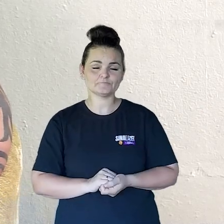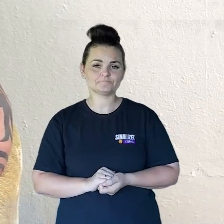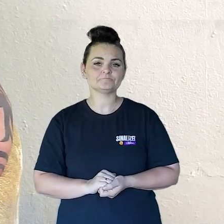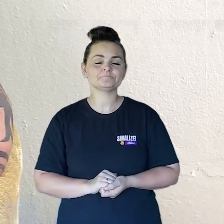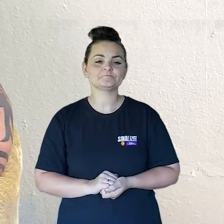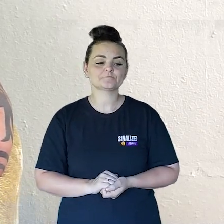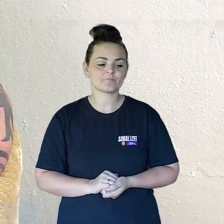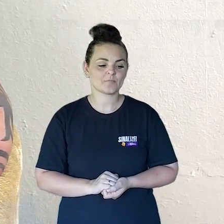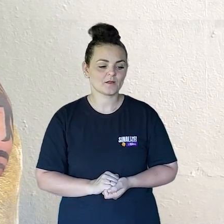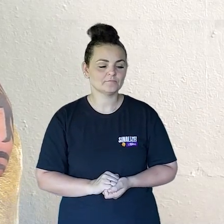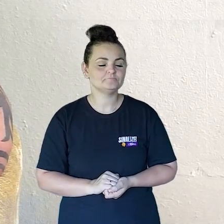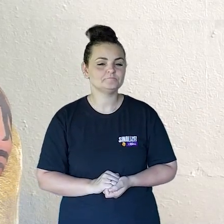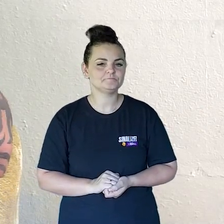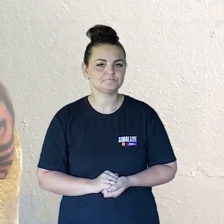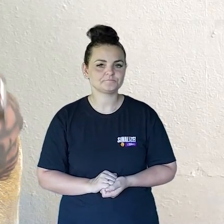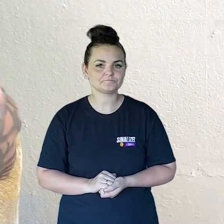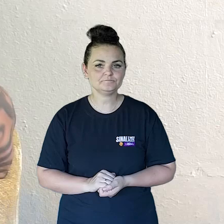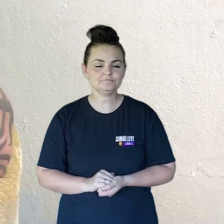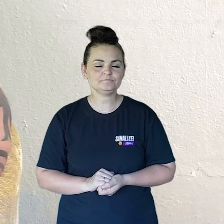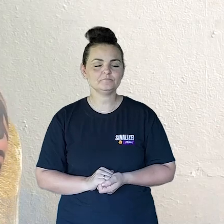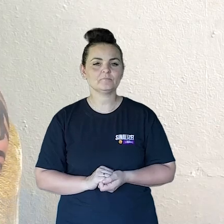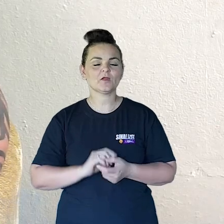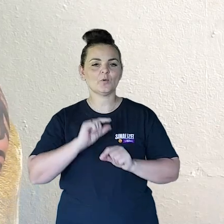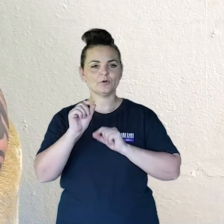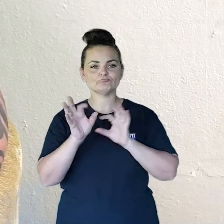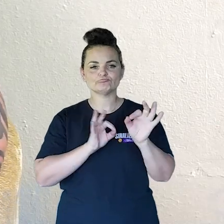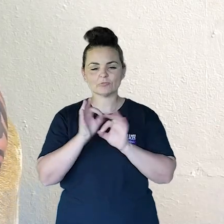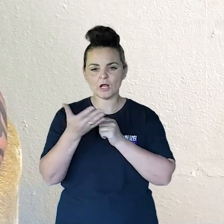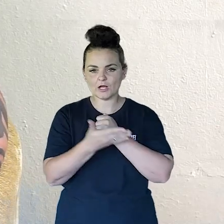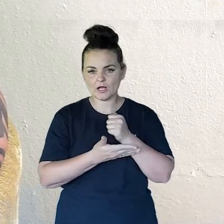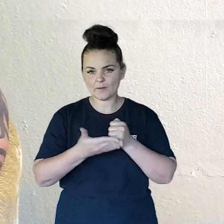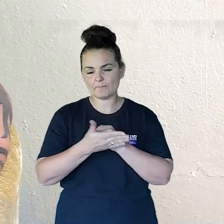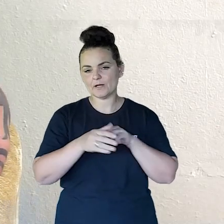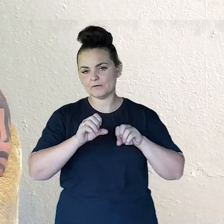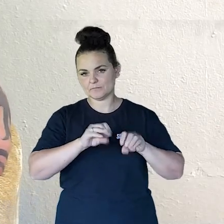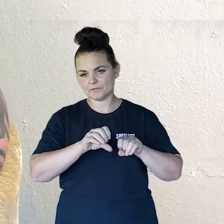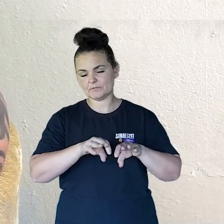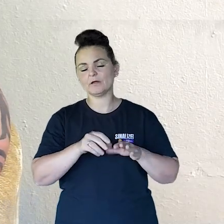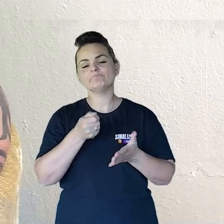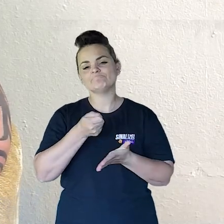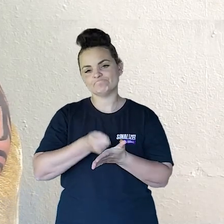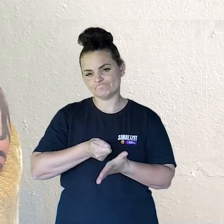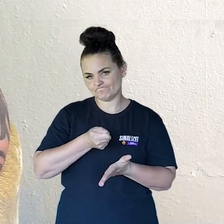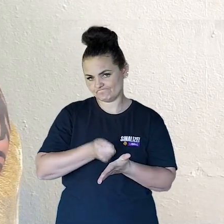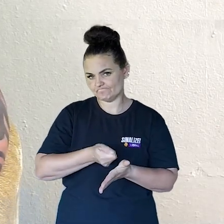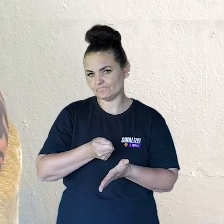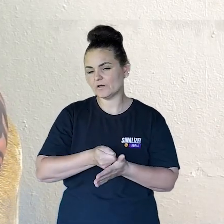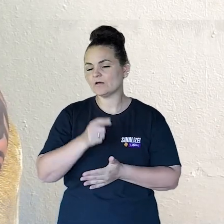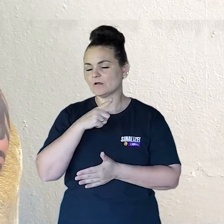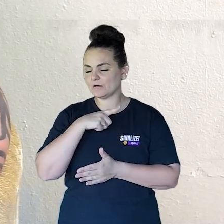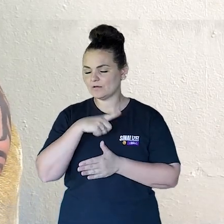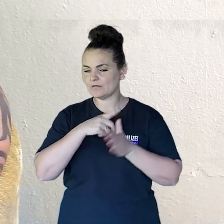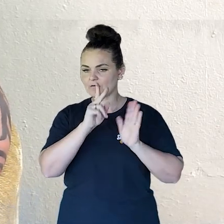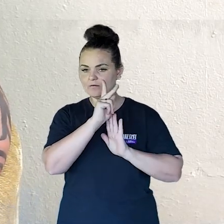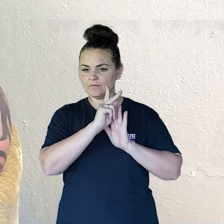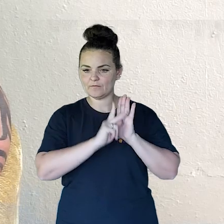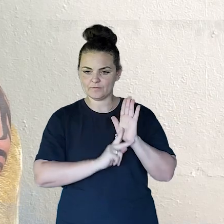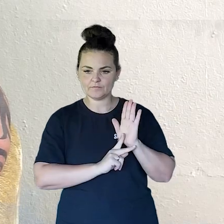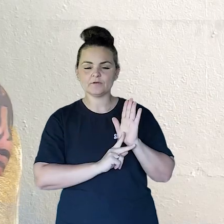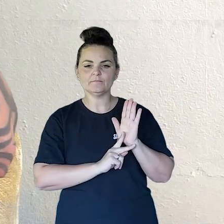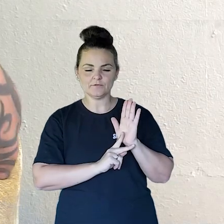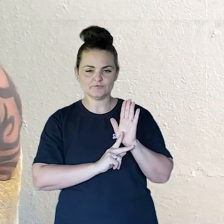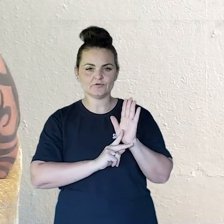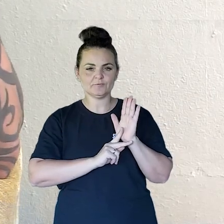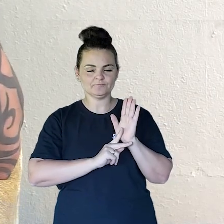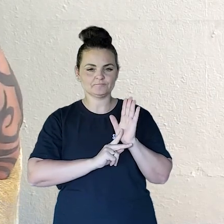Eu sempre digo de estruturar a base da educação, né? Eu defendo, eu tenho um projeto da